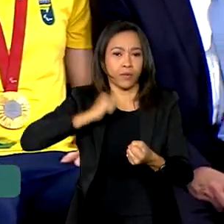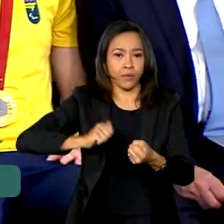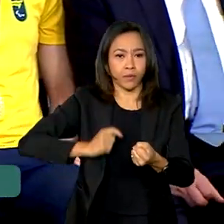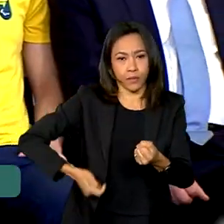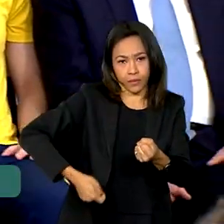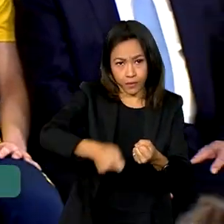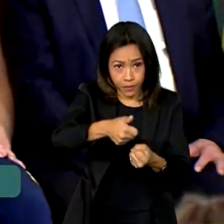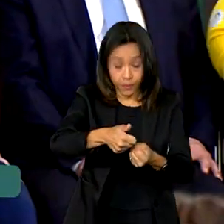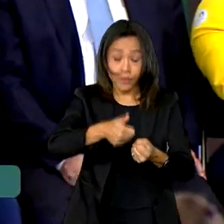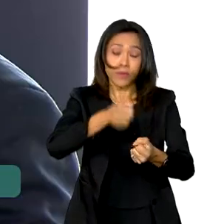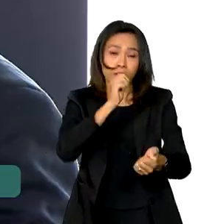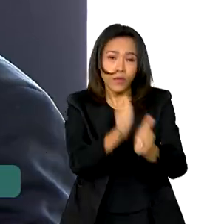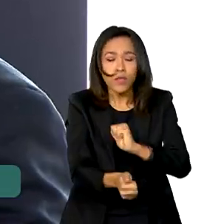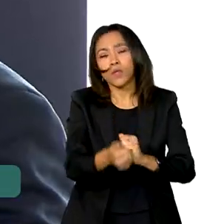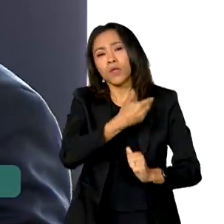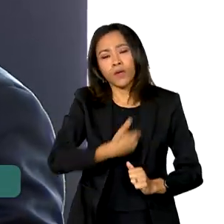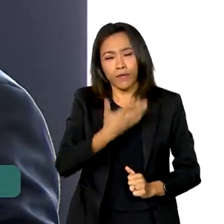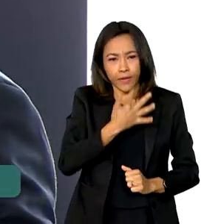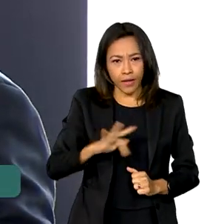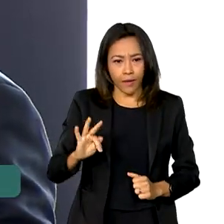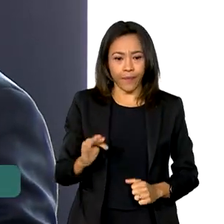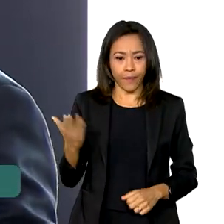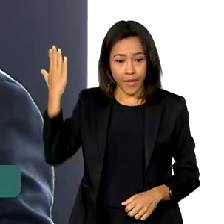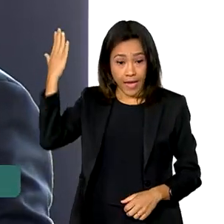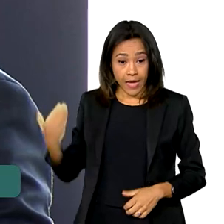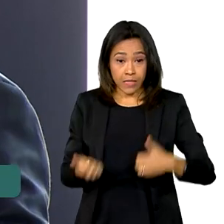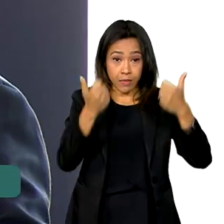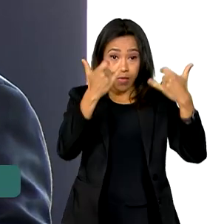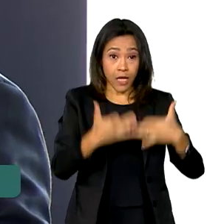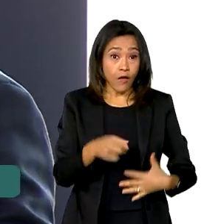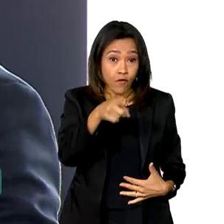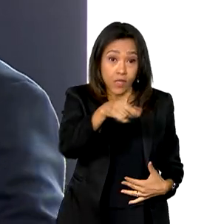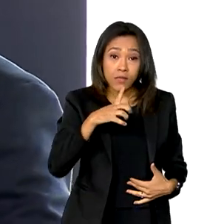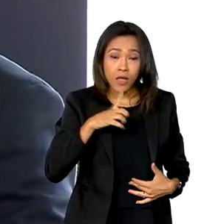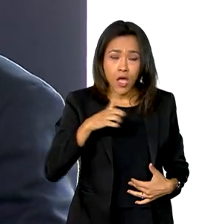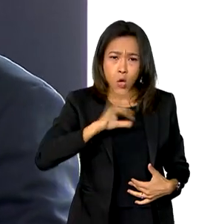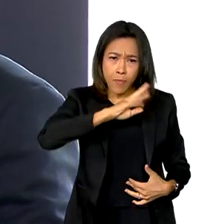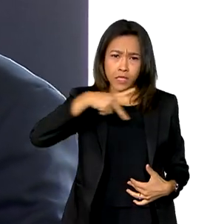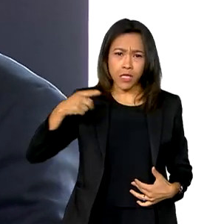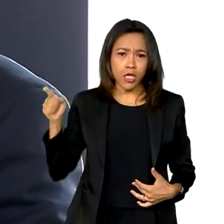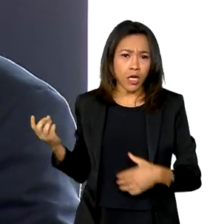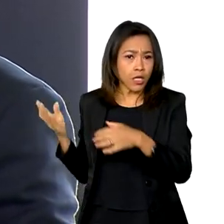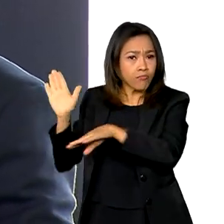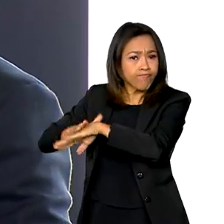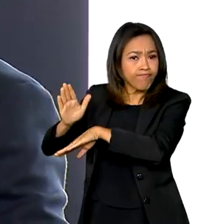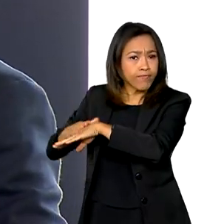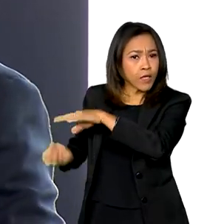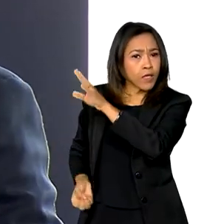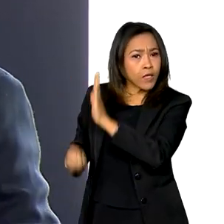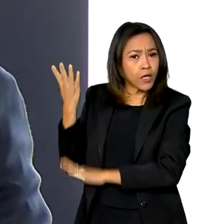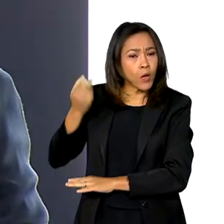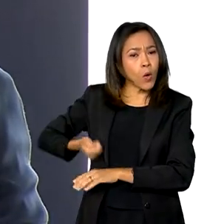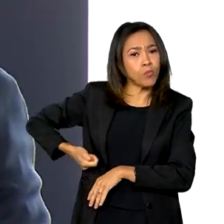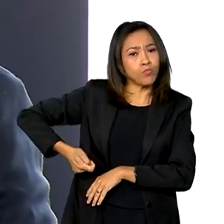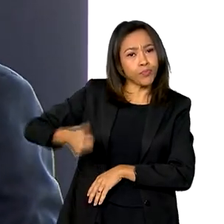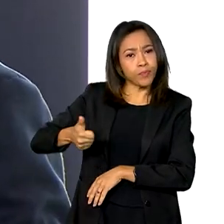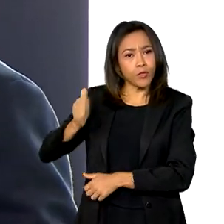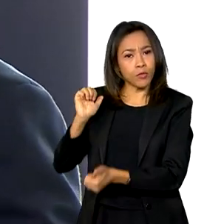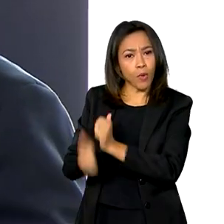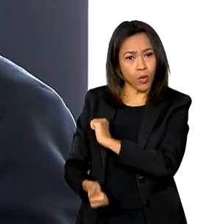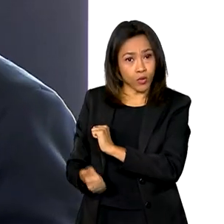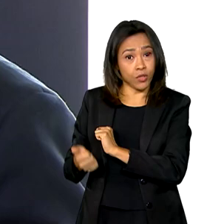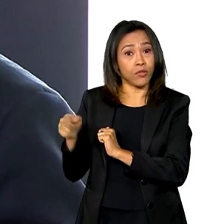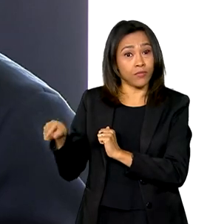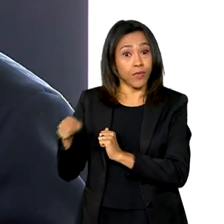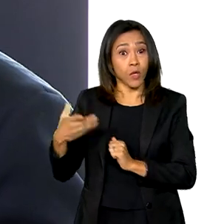do governo federal. Vocês têm um presidente que criou o Bolsa Atleta, que na época era o marco do esporte nacional, hoje